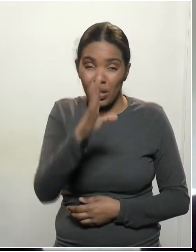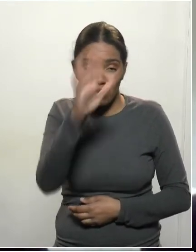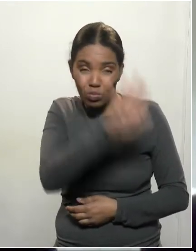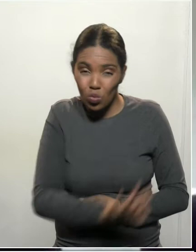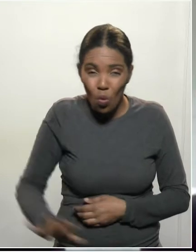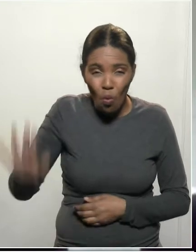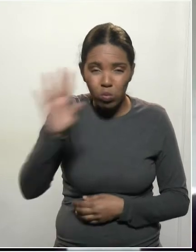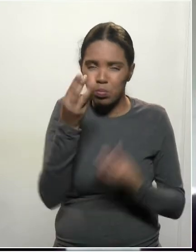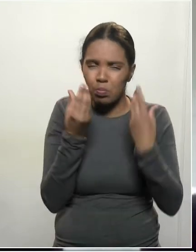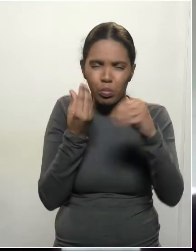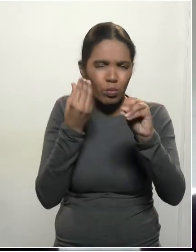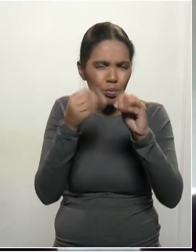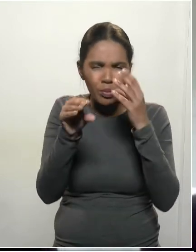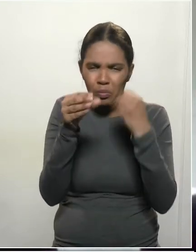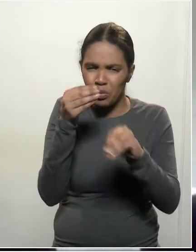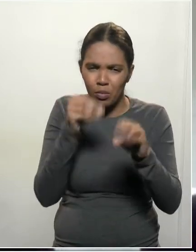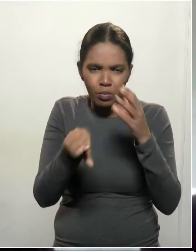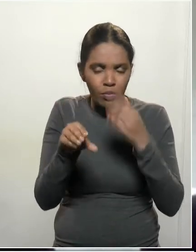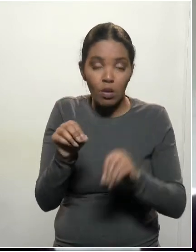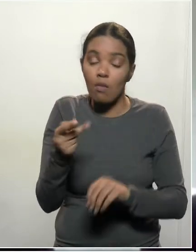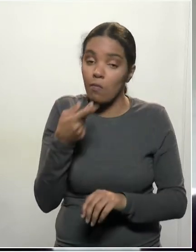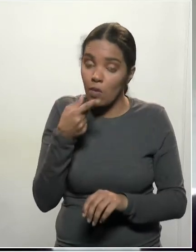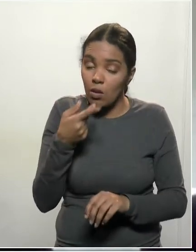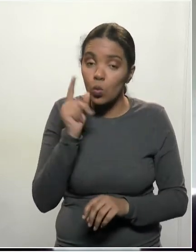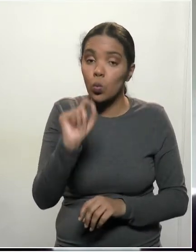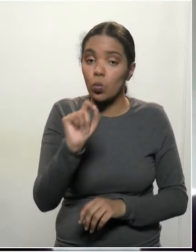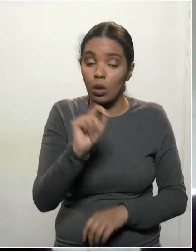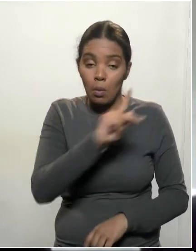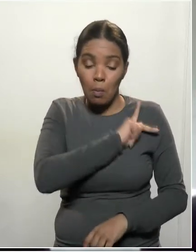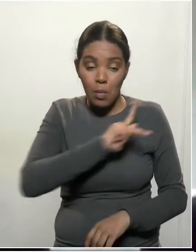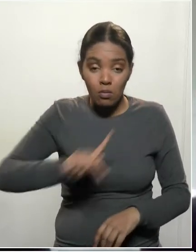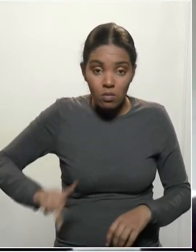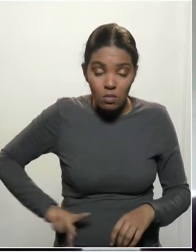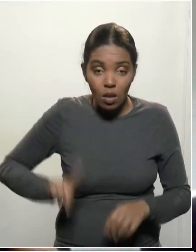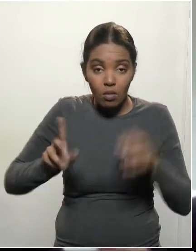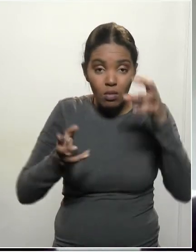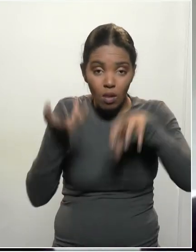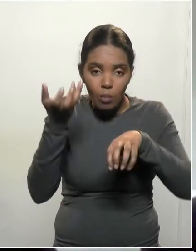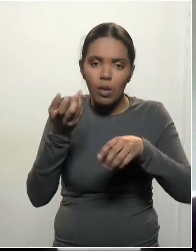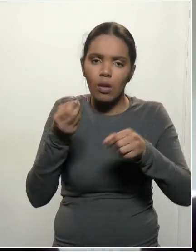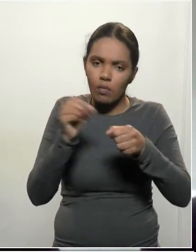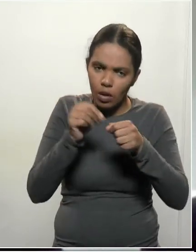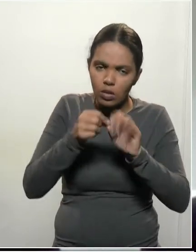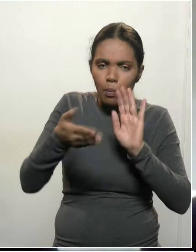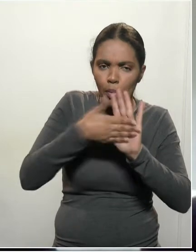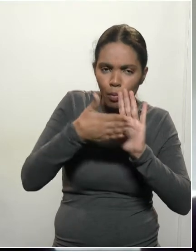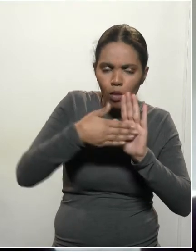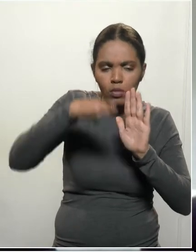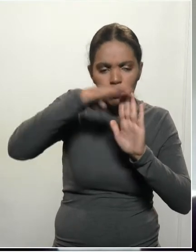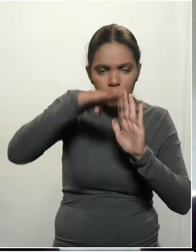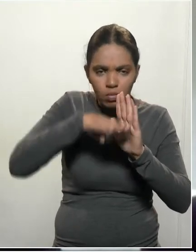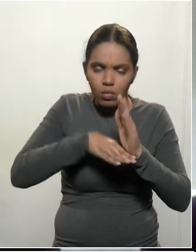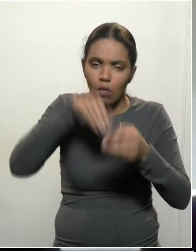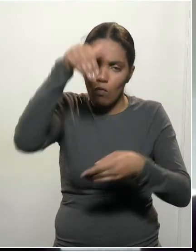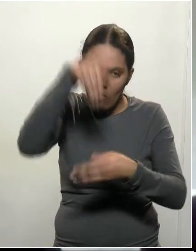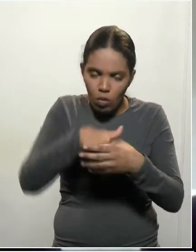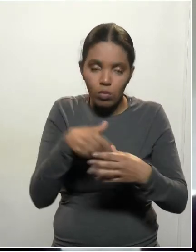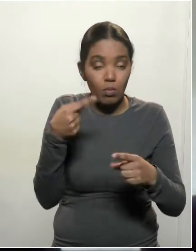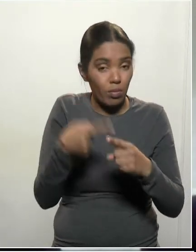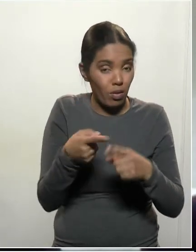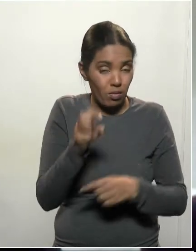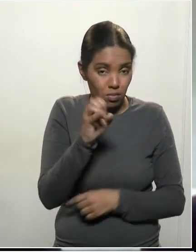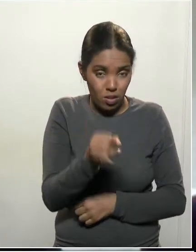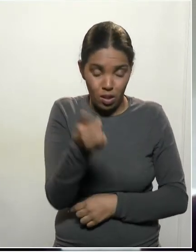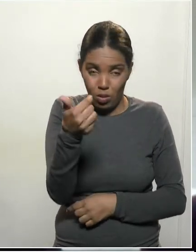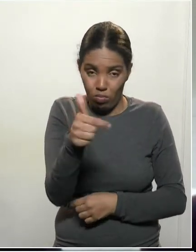para que o presidente da Câmara paute esta matéria, porque se não votarmos o quanto antes, não dá tempo